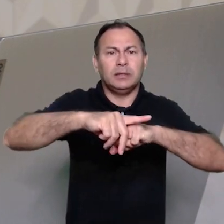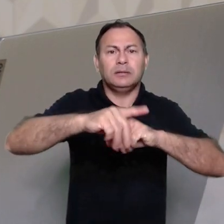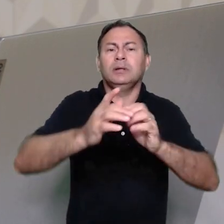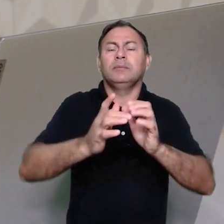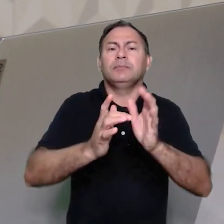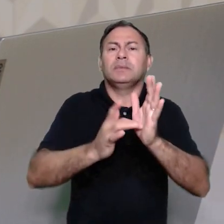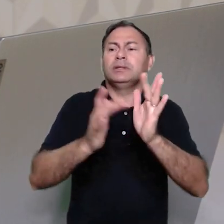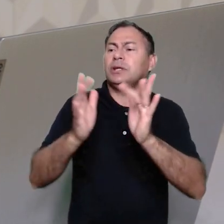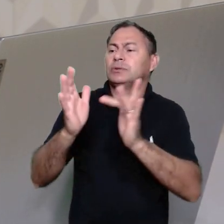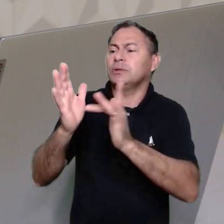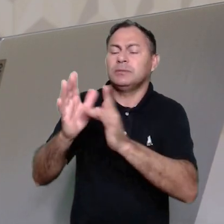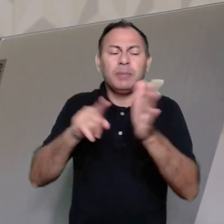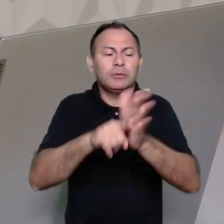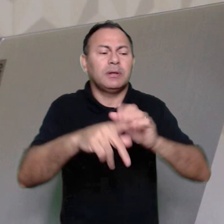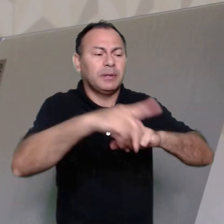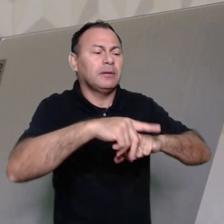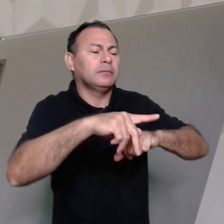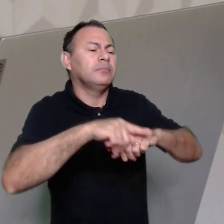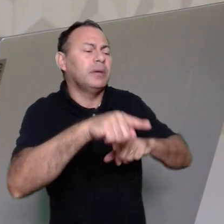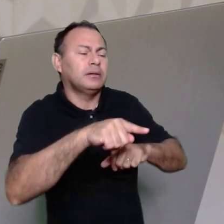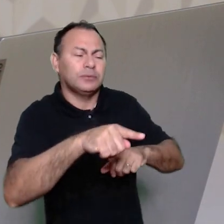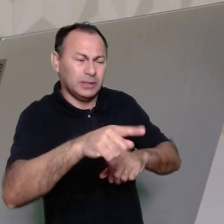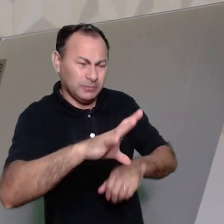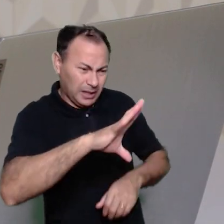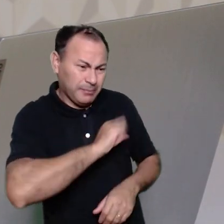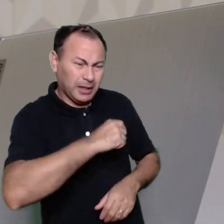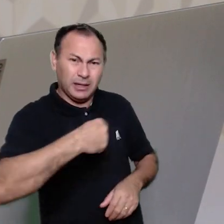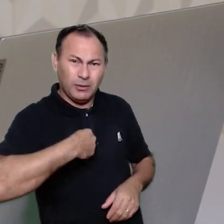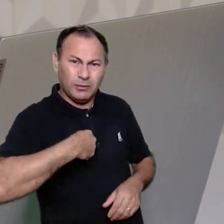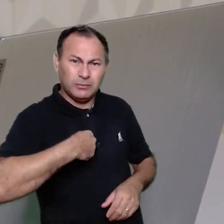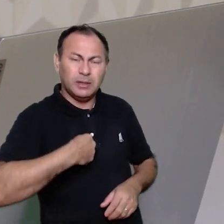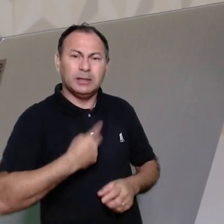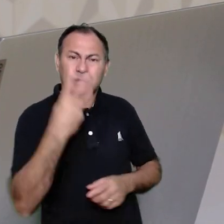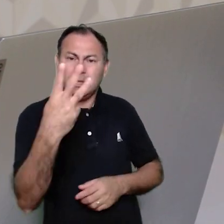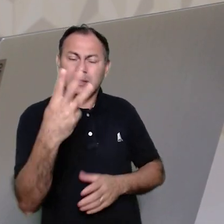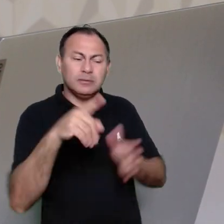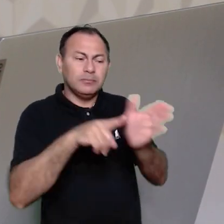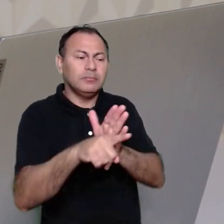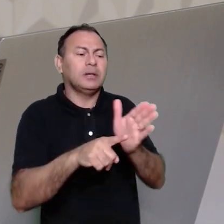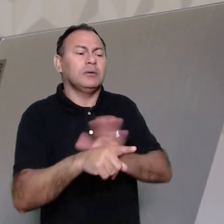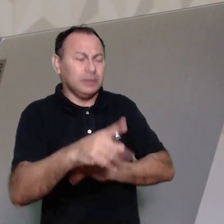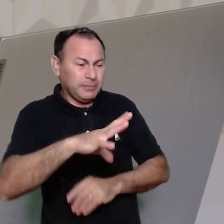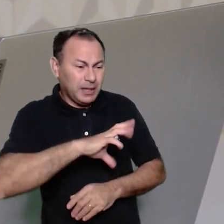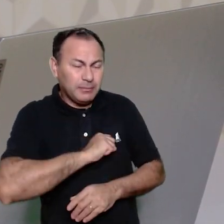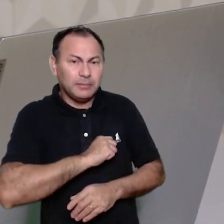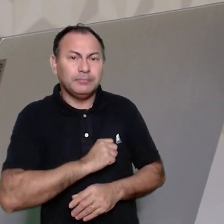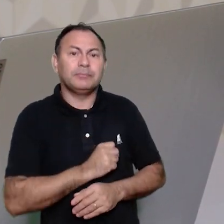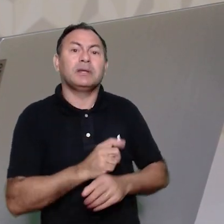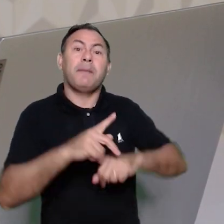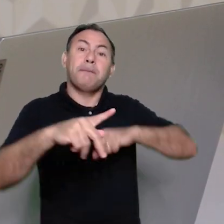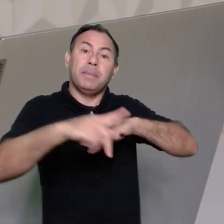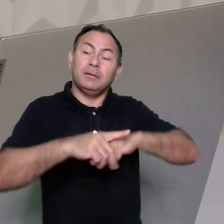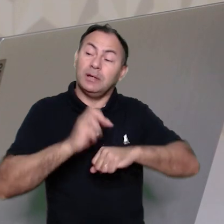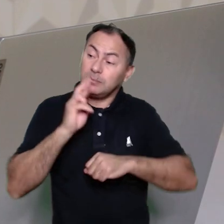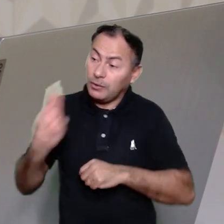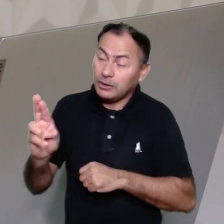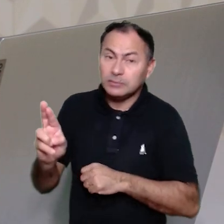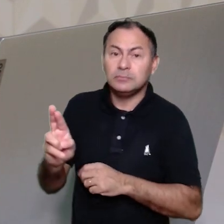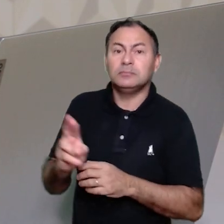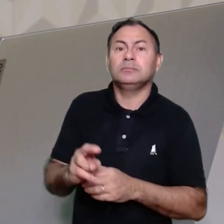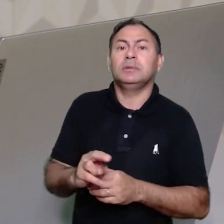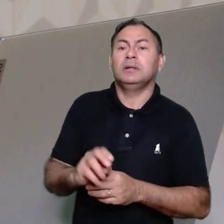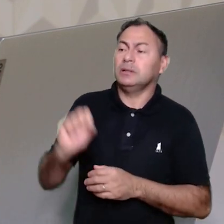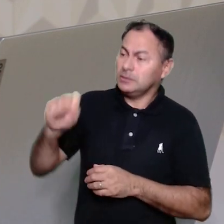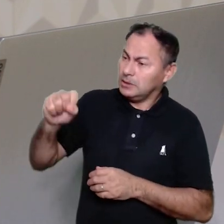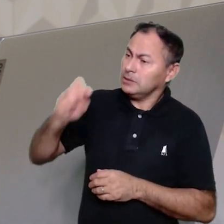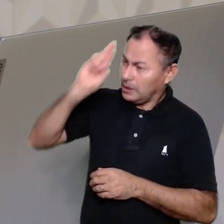Jesus pergunta para Pedro: Pedro, tu me amas? 3 vezes ele vai fazer essa pergunta. E Pedro vai dizer